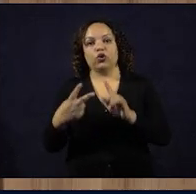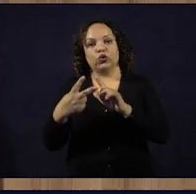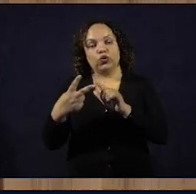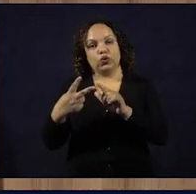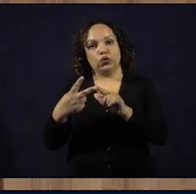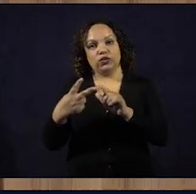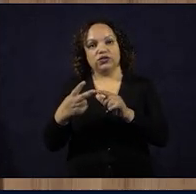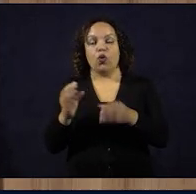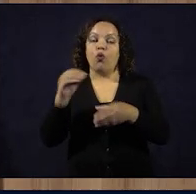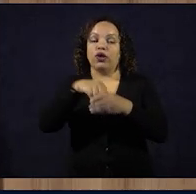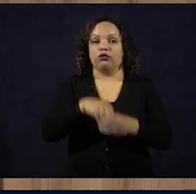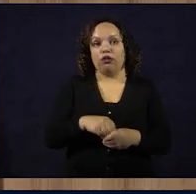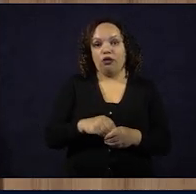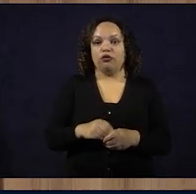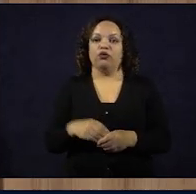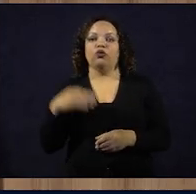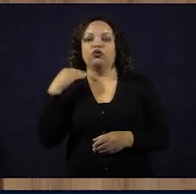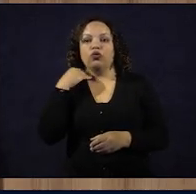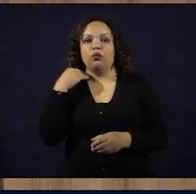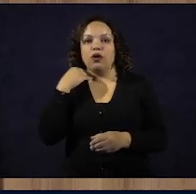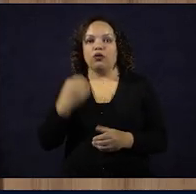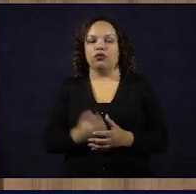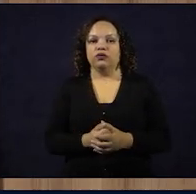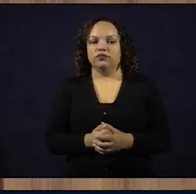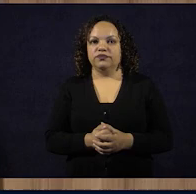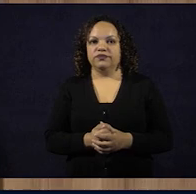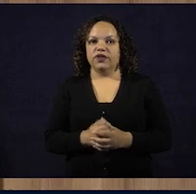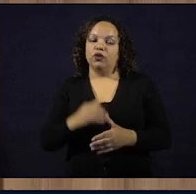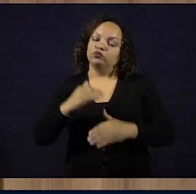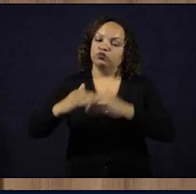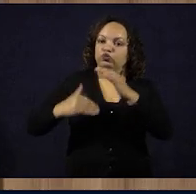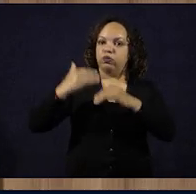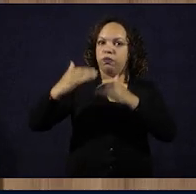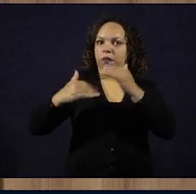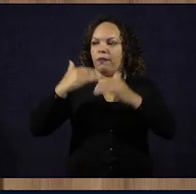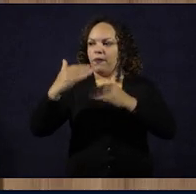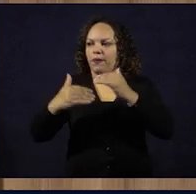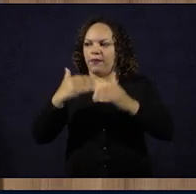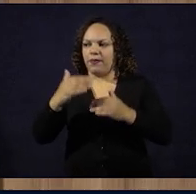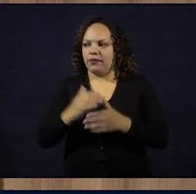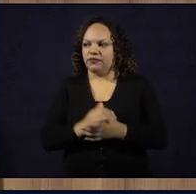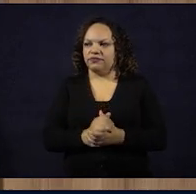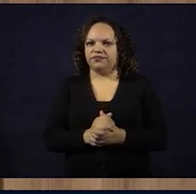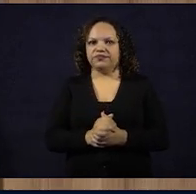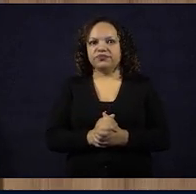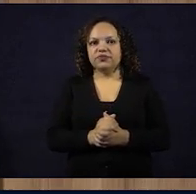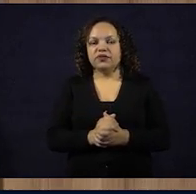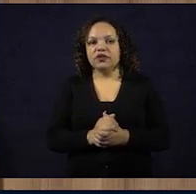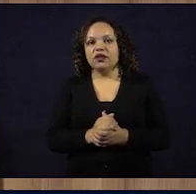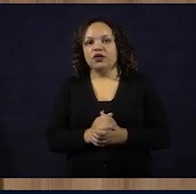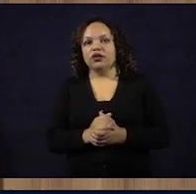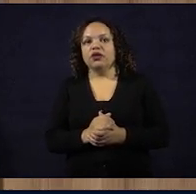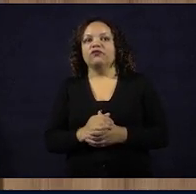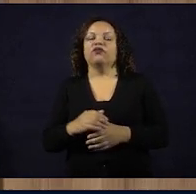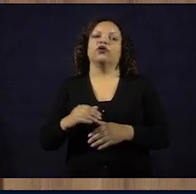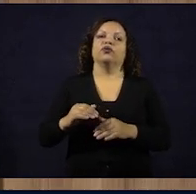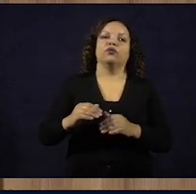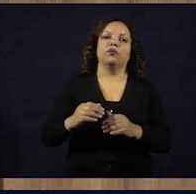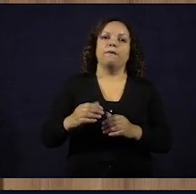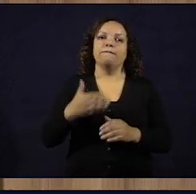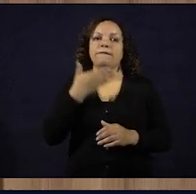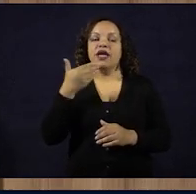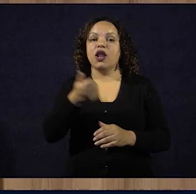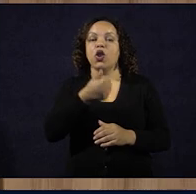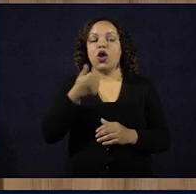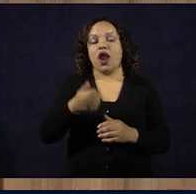interno no banco né como é que o banco desenvolveu esse mercado de capitais o que que foi promovido no banco